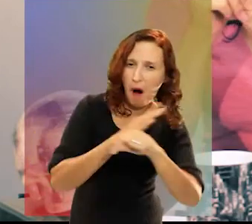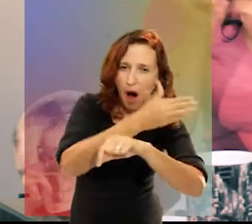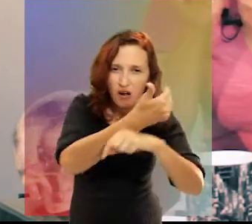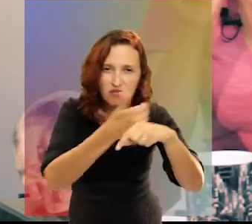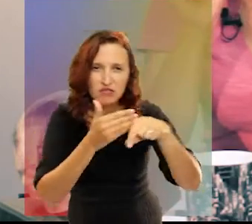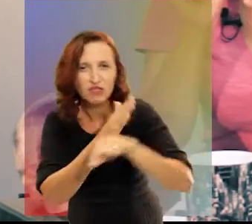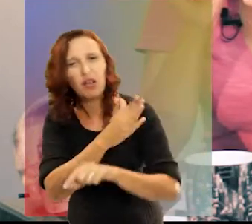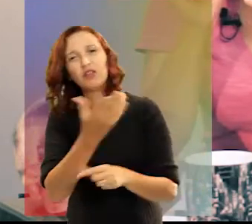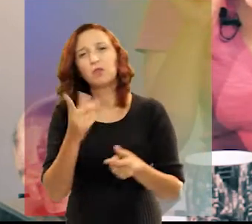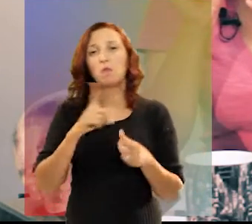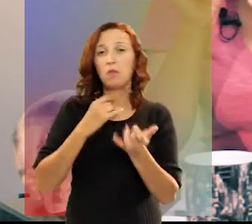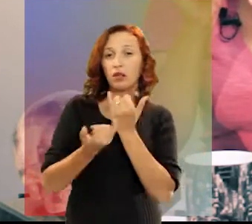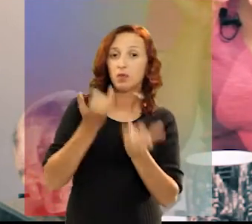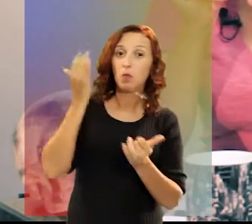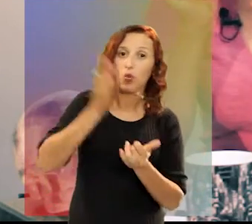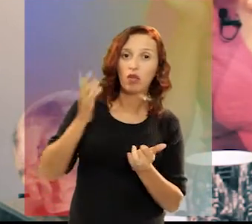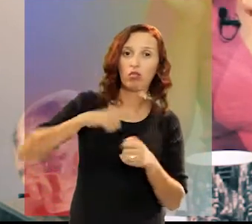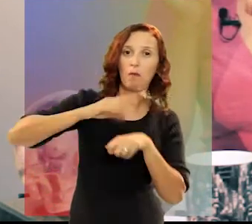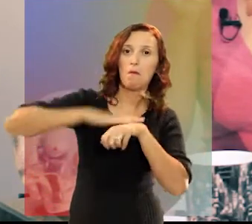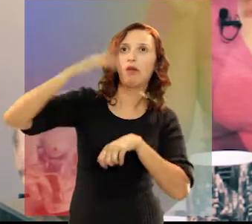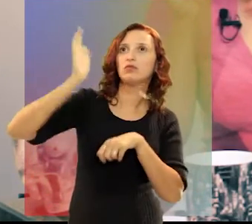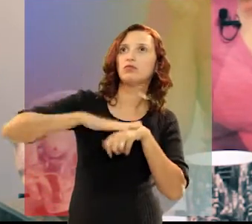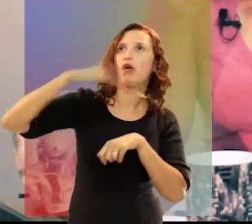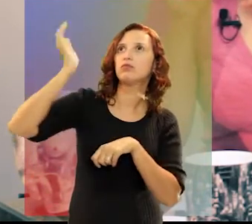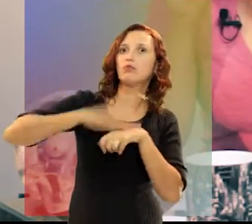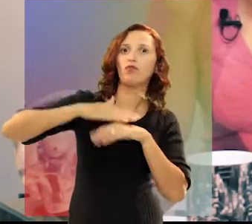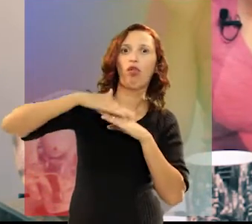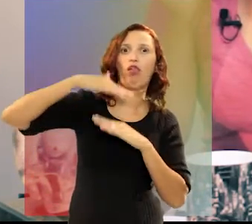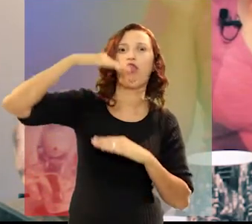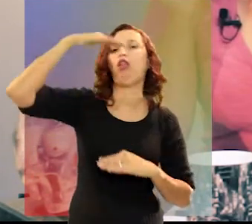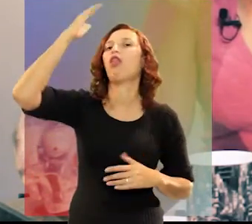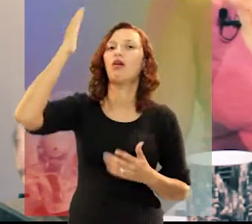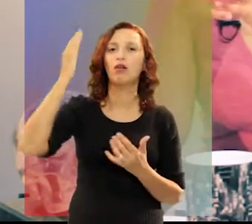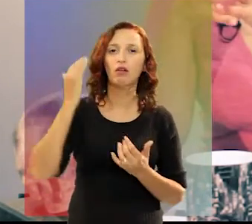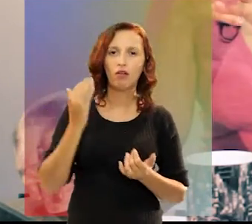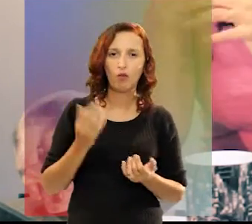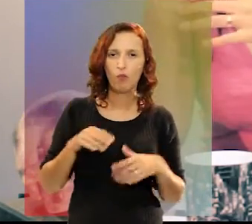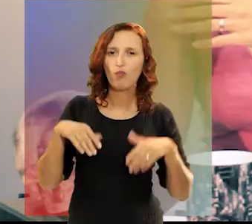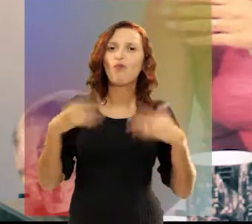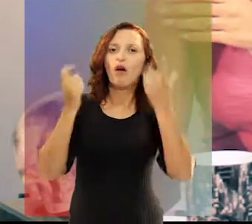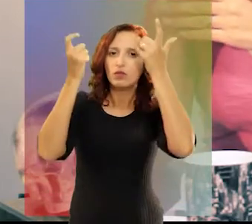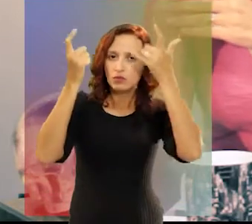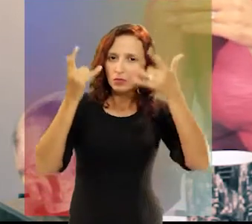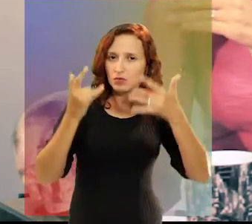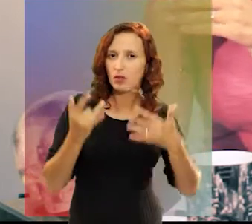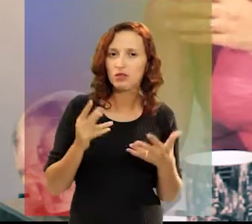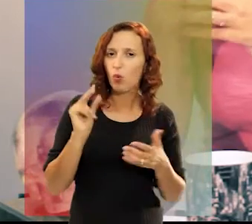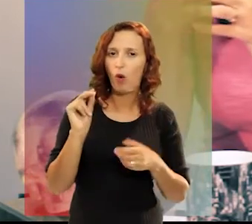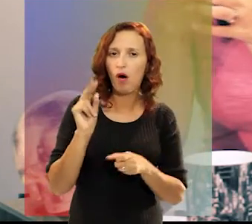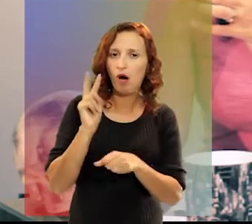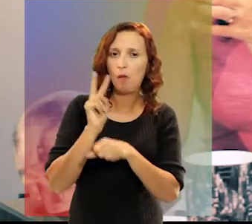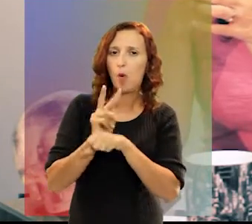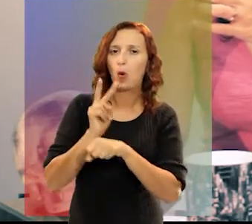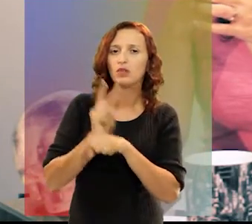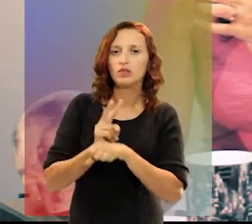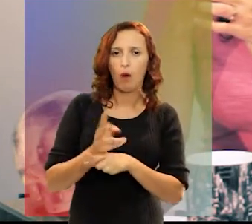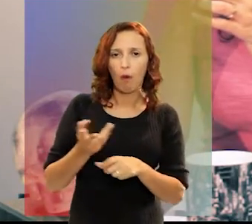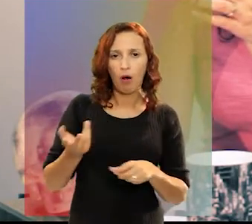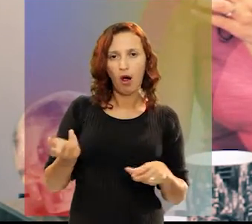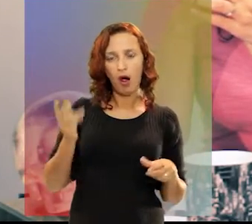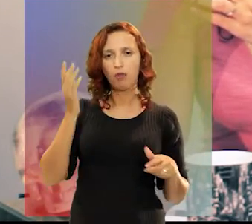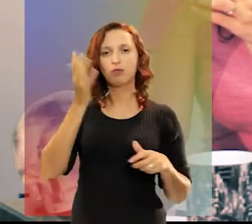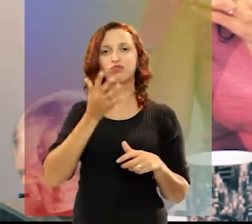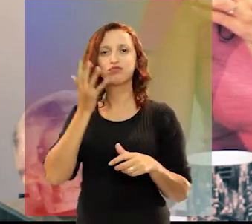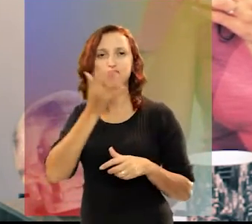em prol do político ter o mais, já que o político exerce a proteção. Qual é a justificativa da proteção? Eles inventam